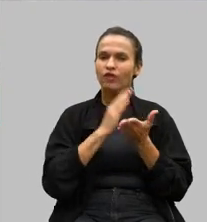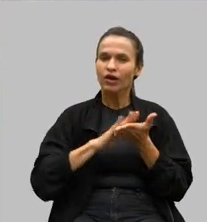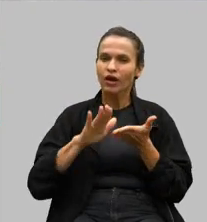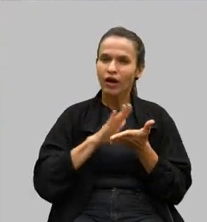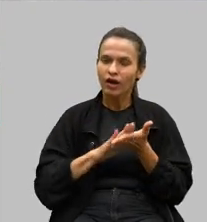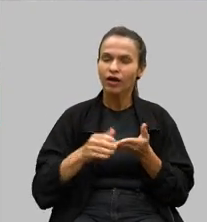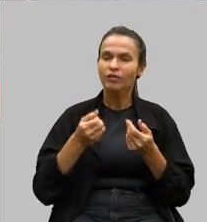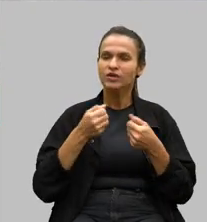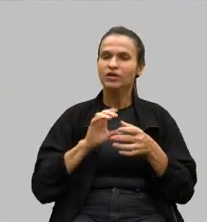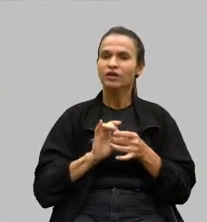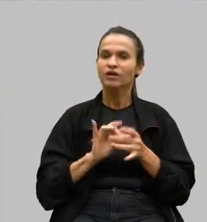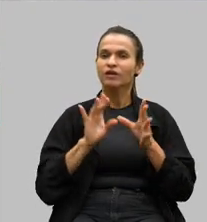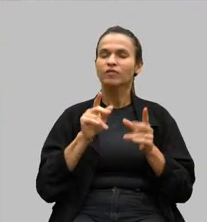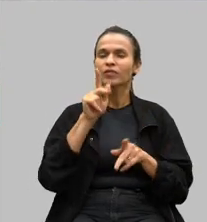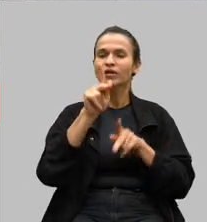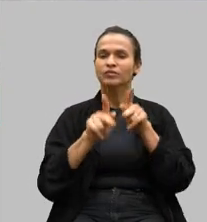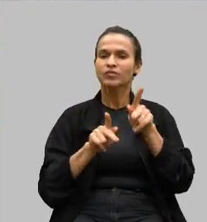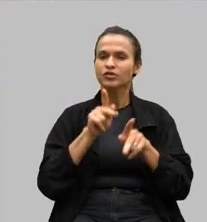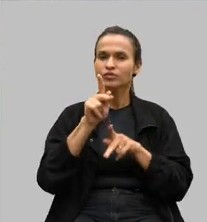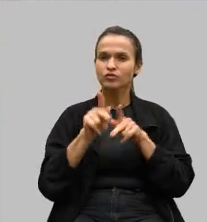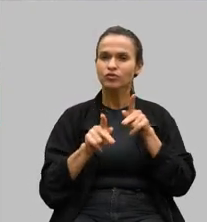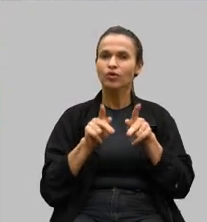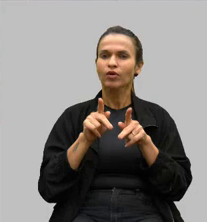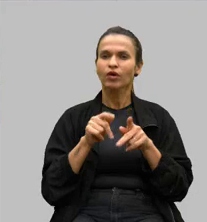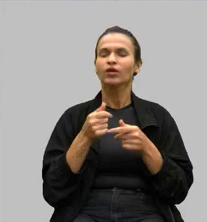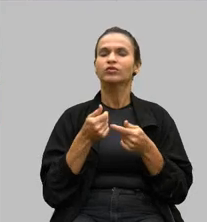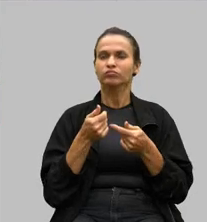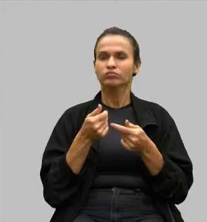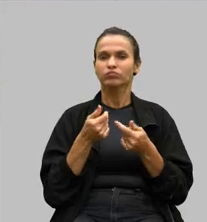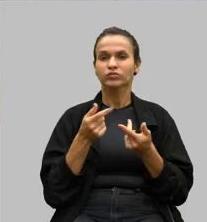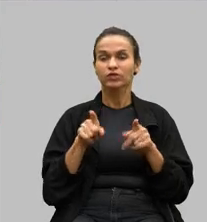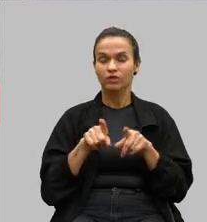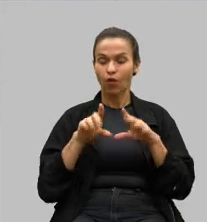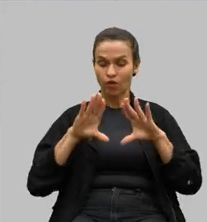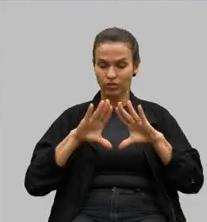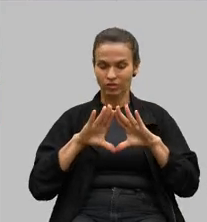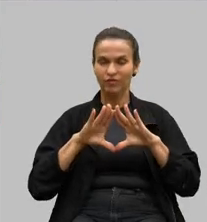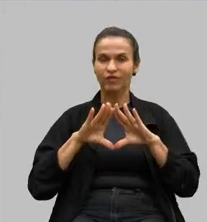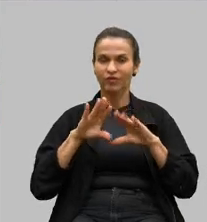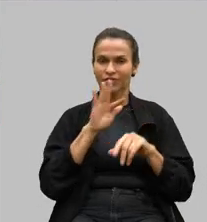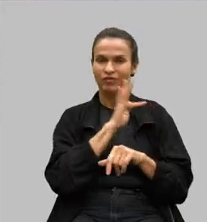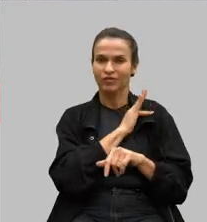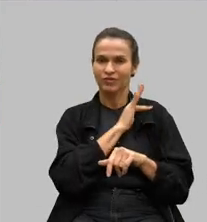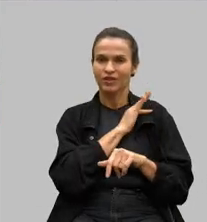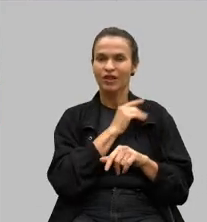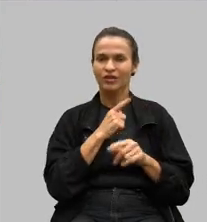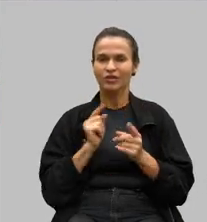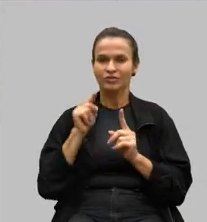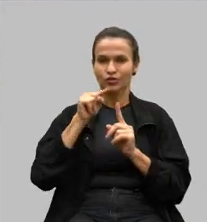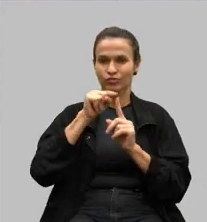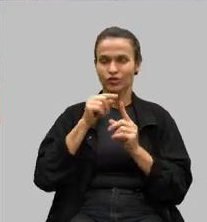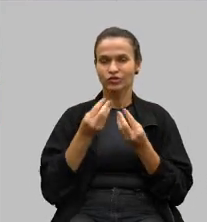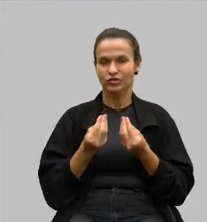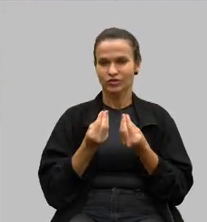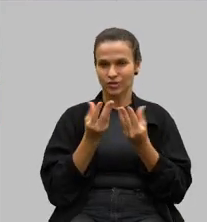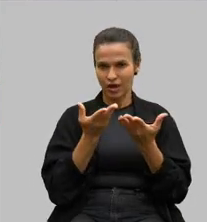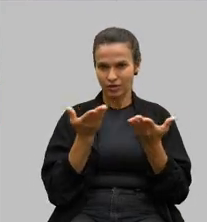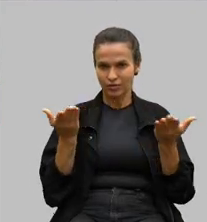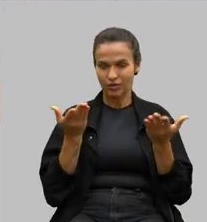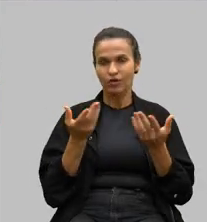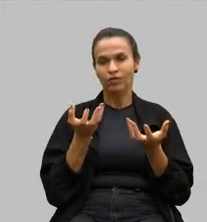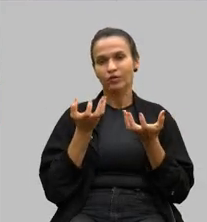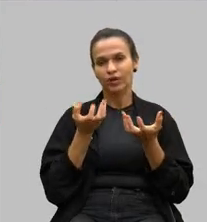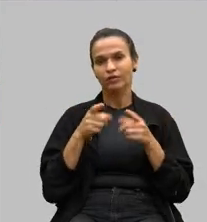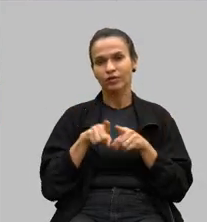ficar disponível para as pessoas de uma forma mais popular e o Assembleia fiscaliza acaba possibilitando isso então eu quero deixar aqui